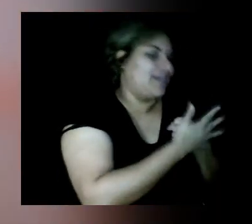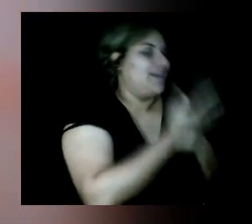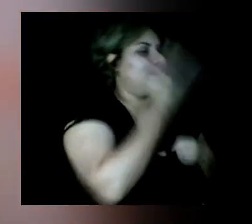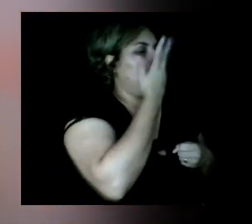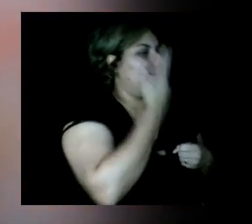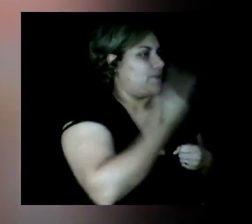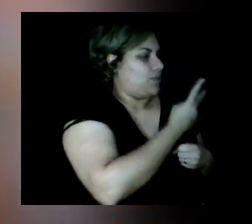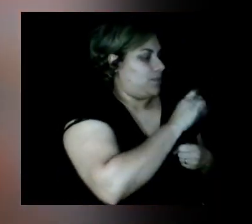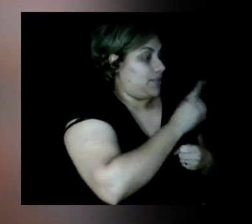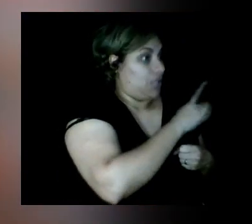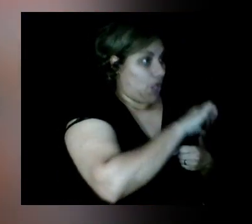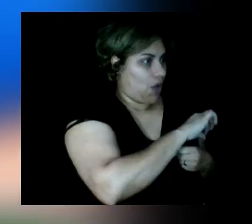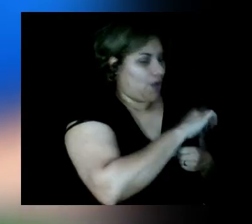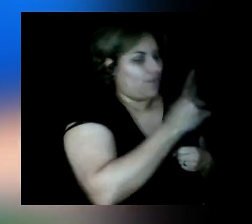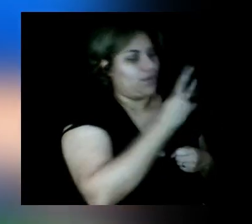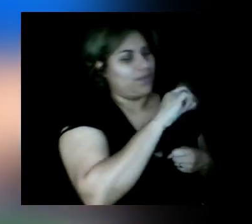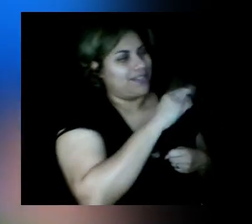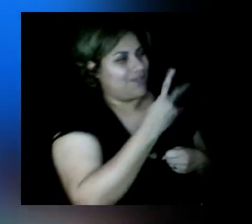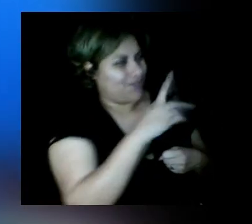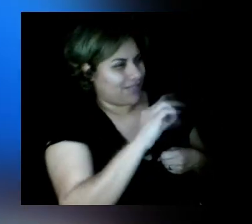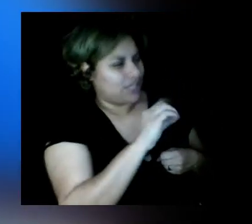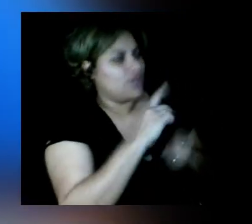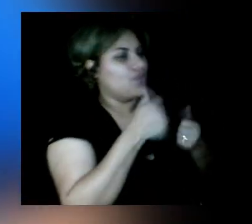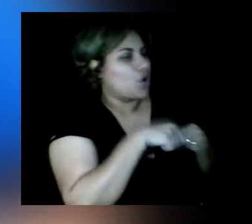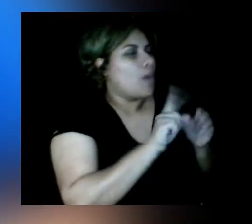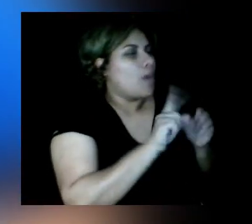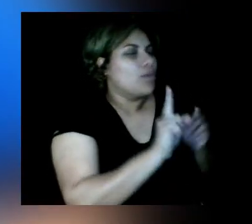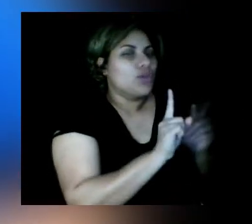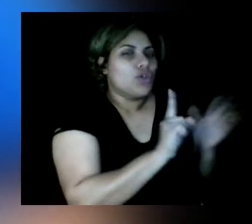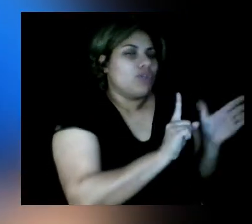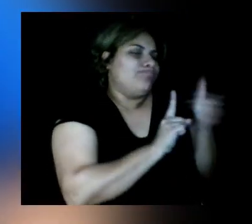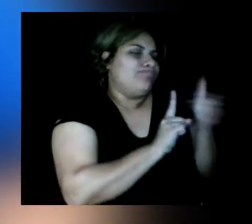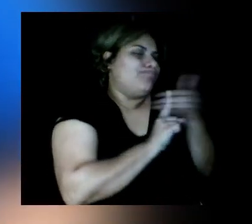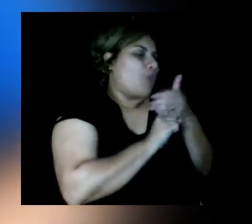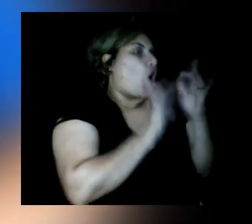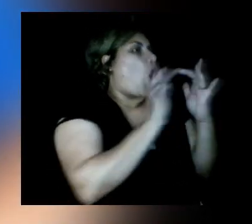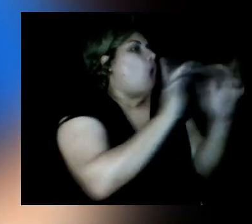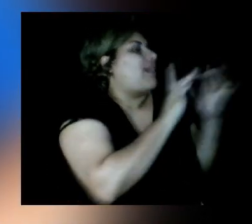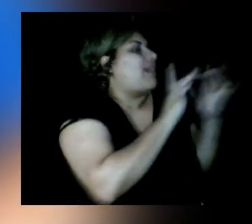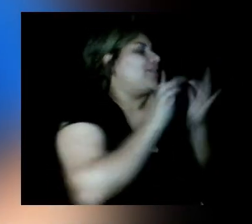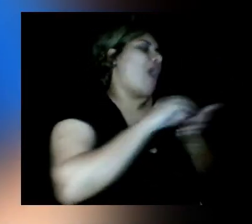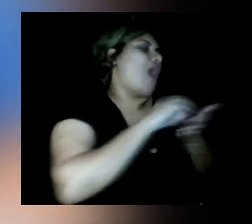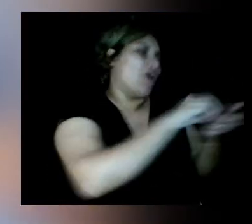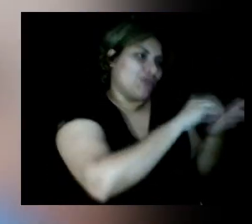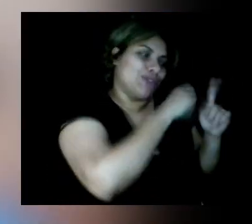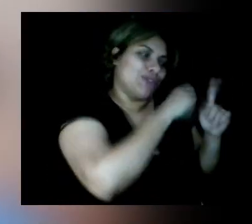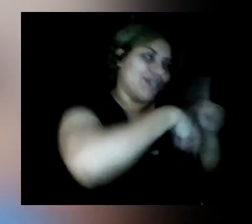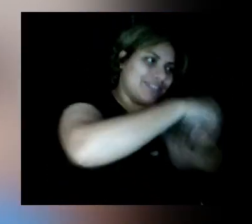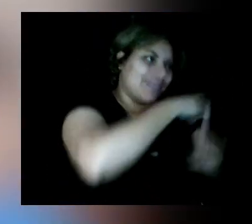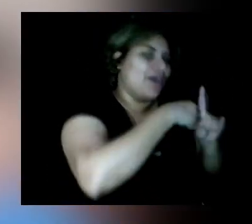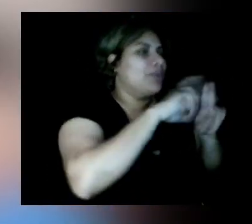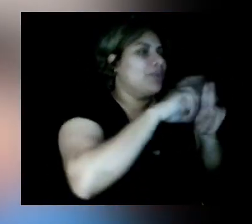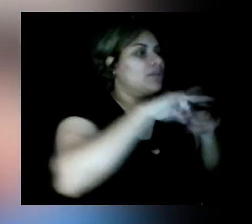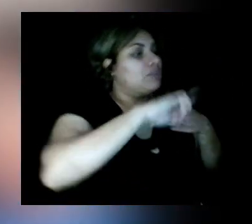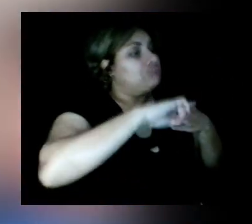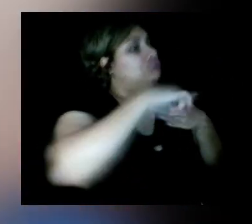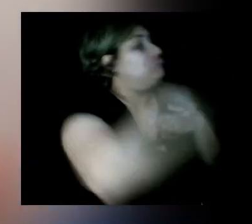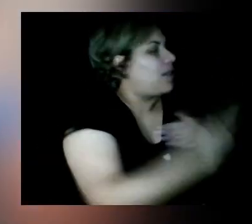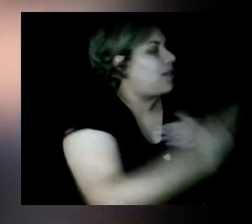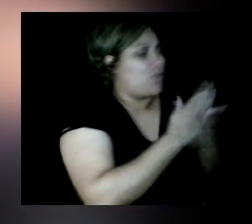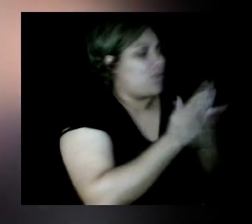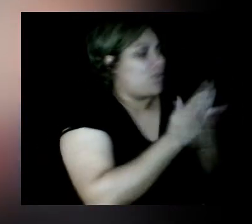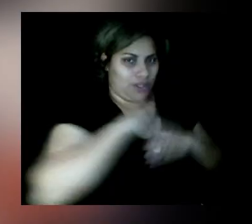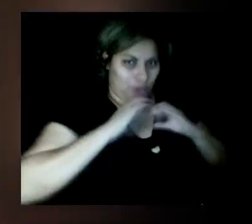muito reclusas por não poder estar tendo esse contato, né, social, então acaba-se também gerando alguns comportamentos que pode